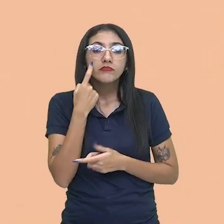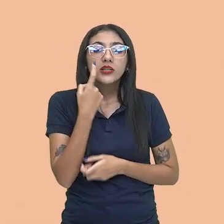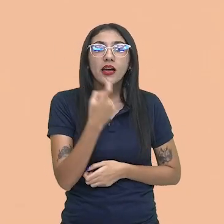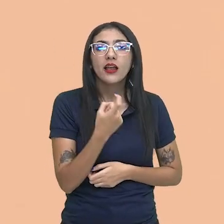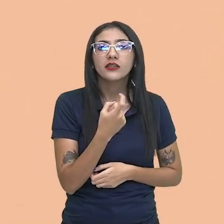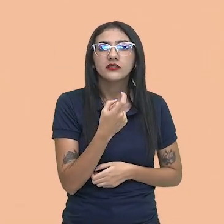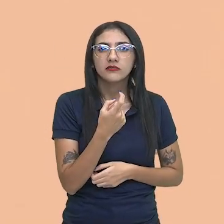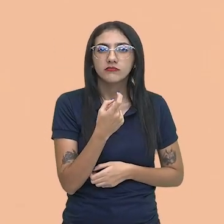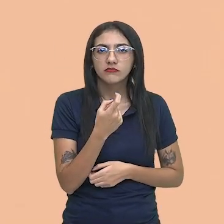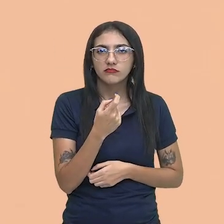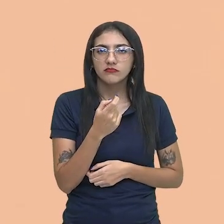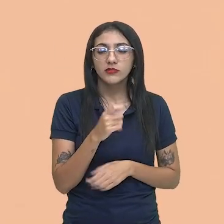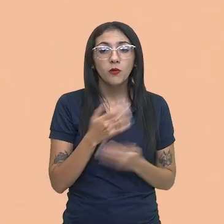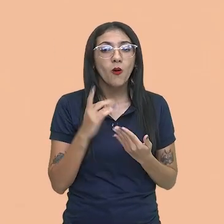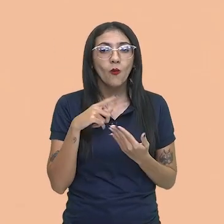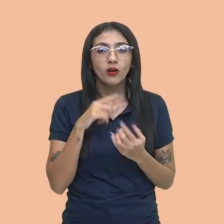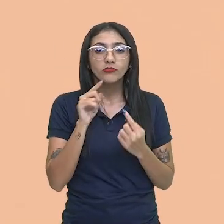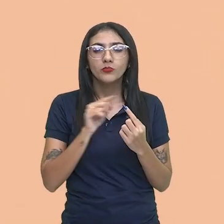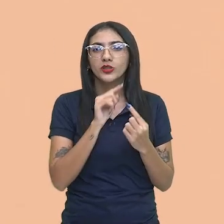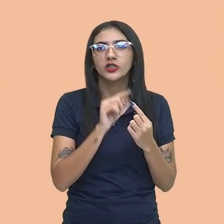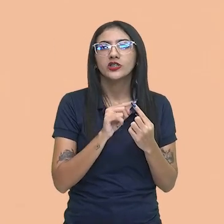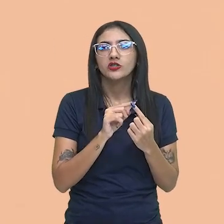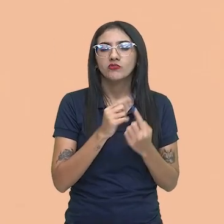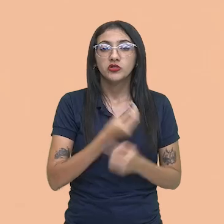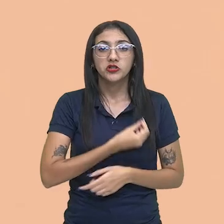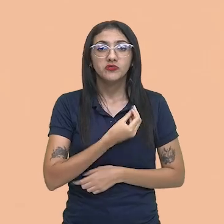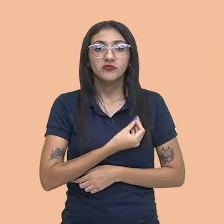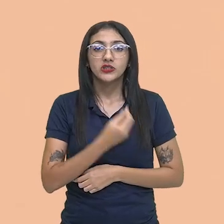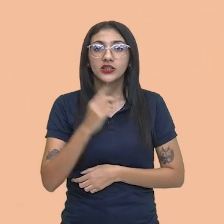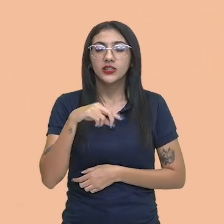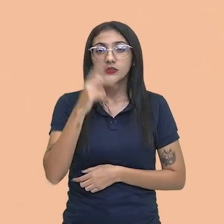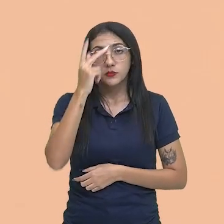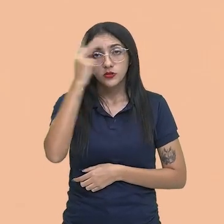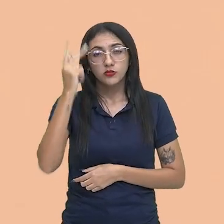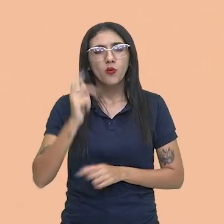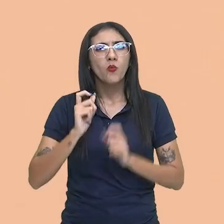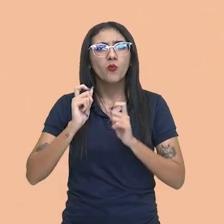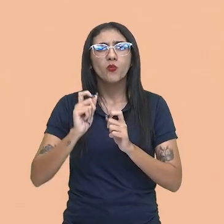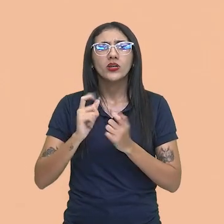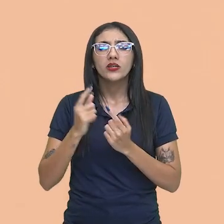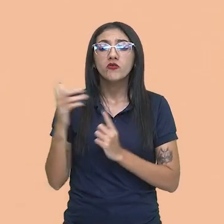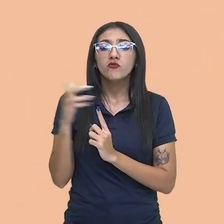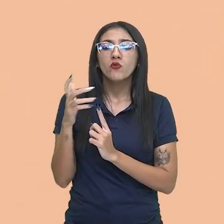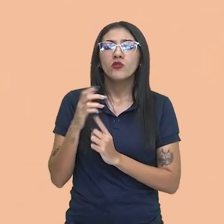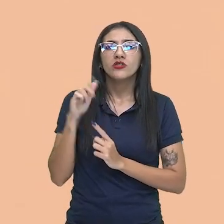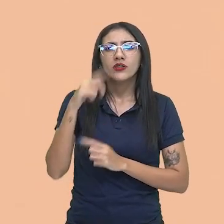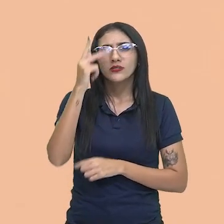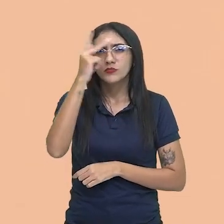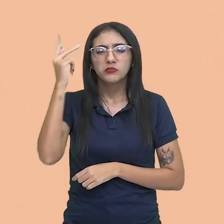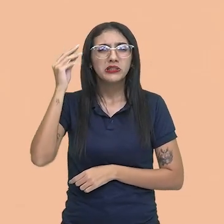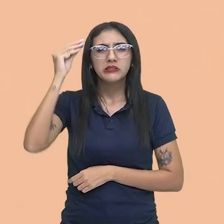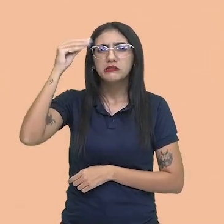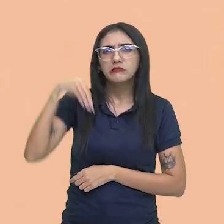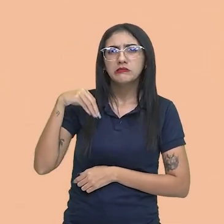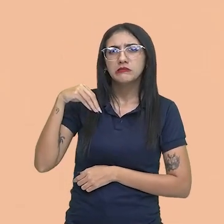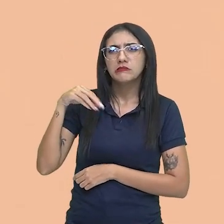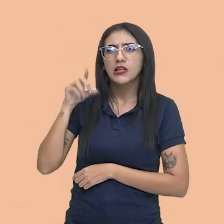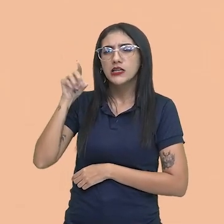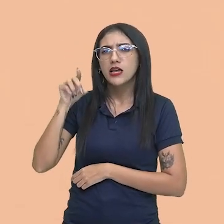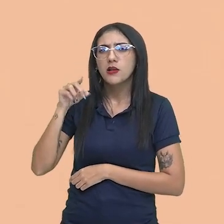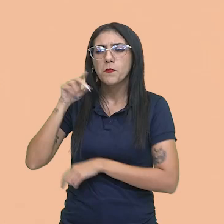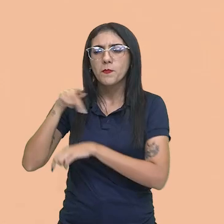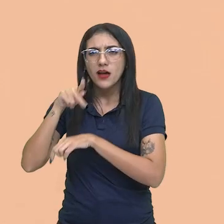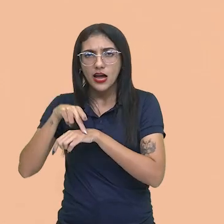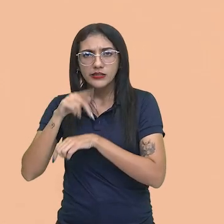e do que também que ela está ali, digamos que fugindo, né, dos fatores ali repulsivos do país